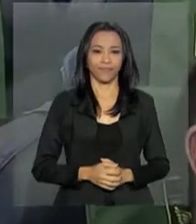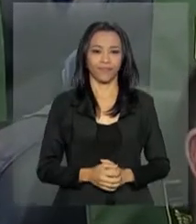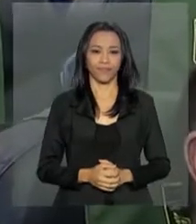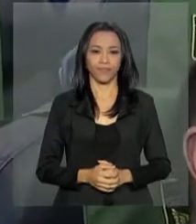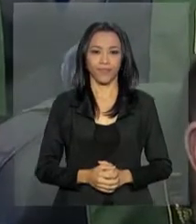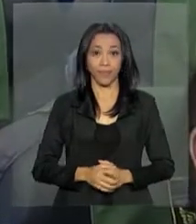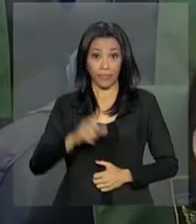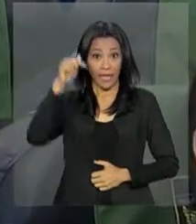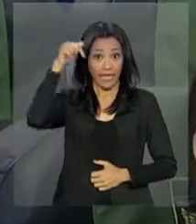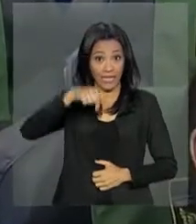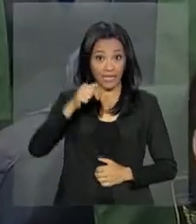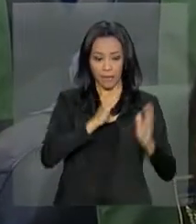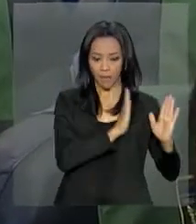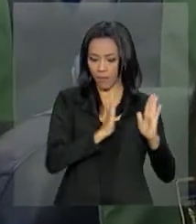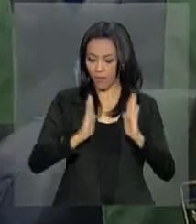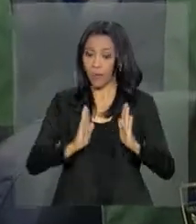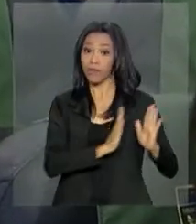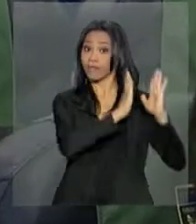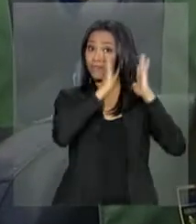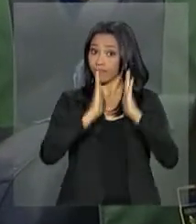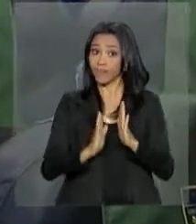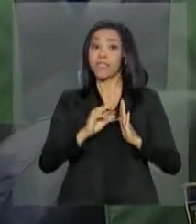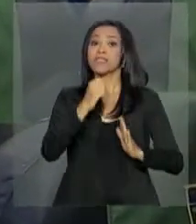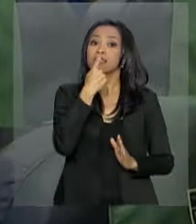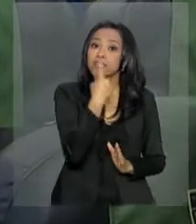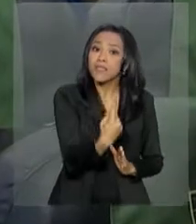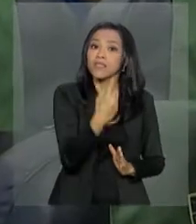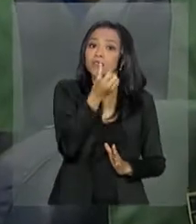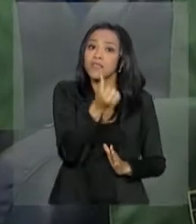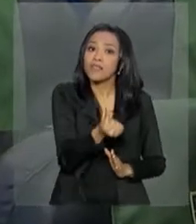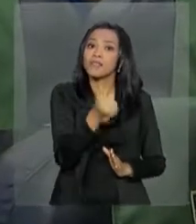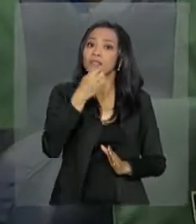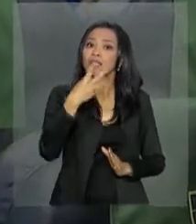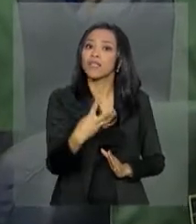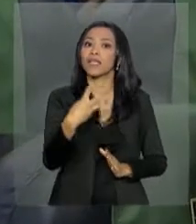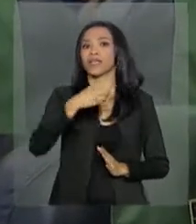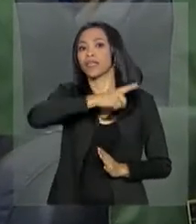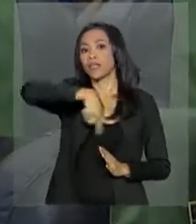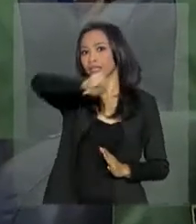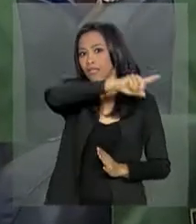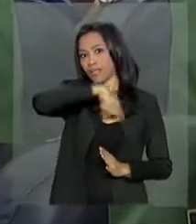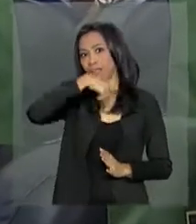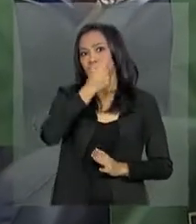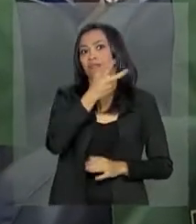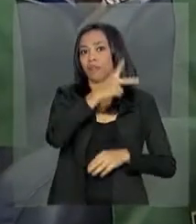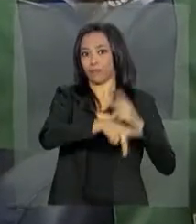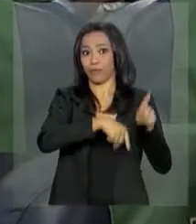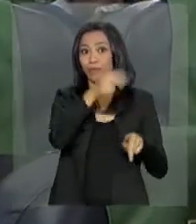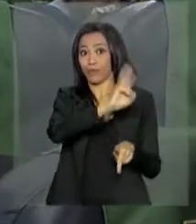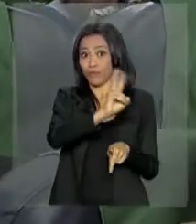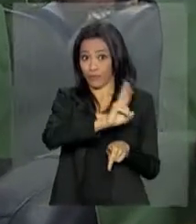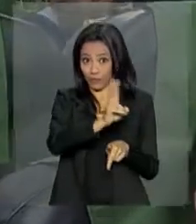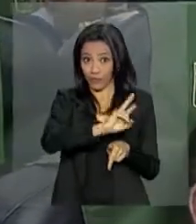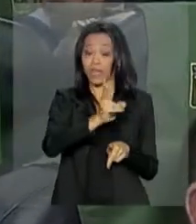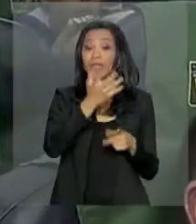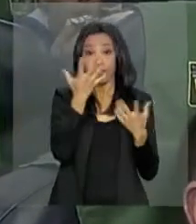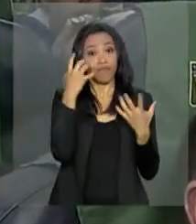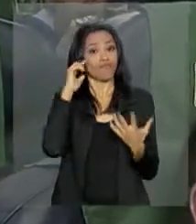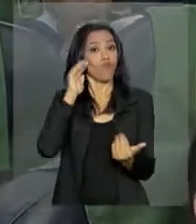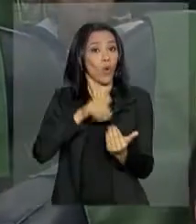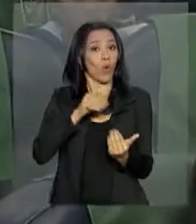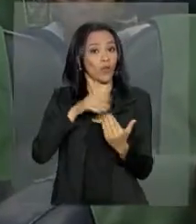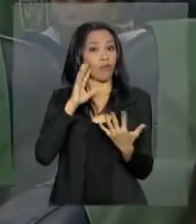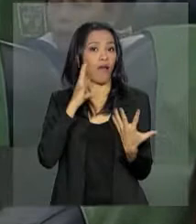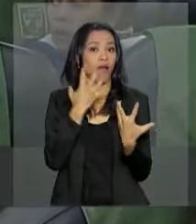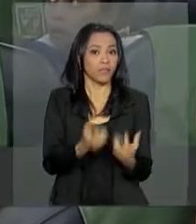Nessa etapa são 163 imigrantes venezuelanos que demonstraram interesse e aceitaram participar do processo